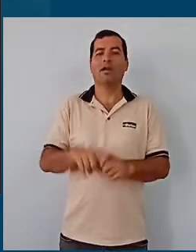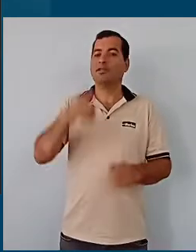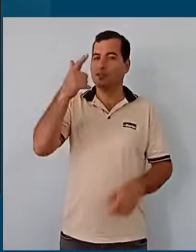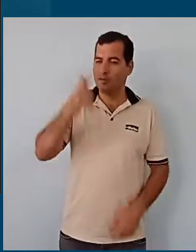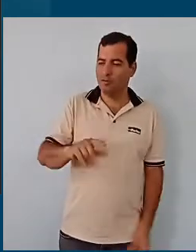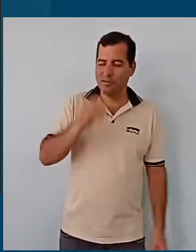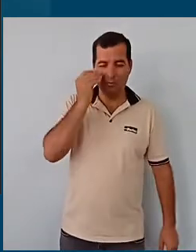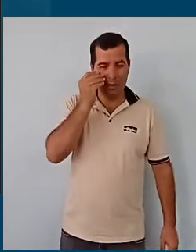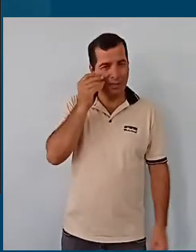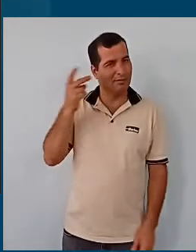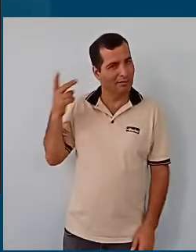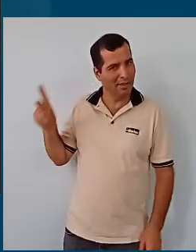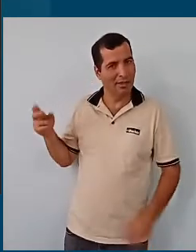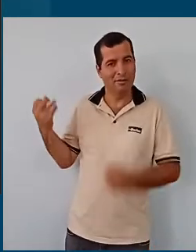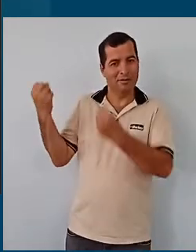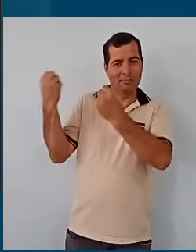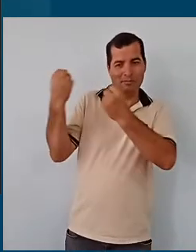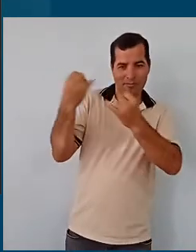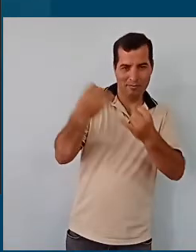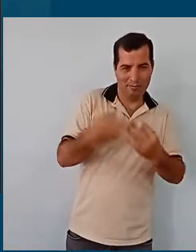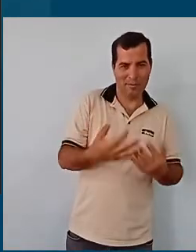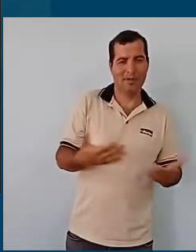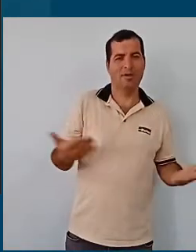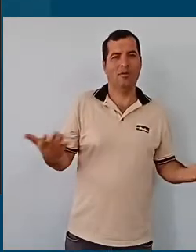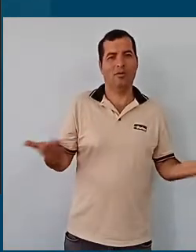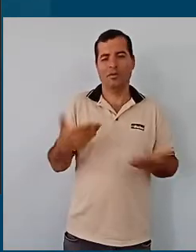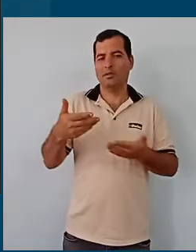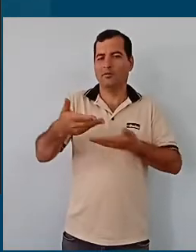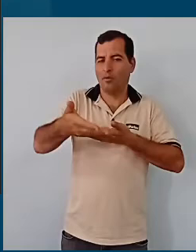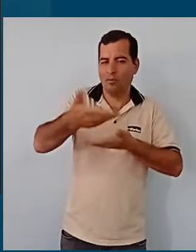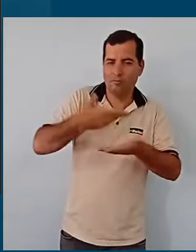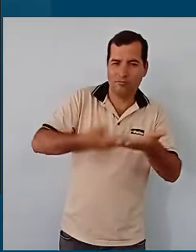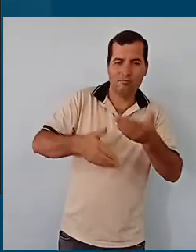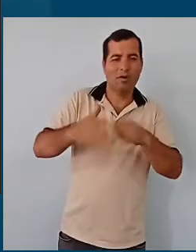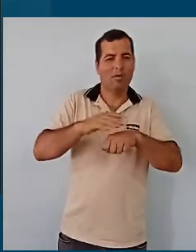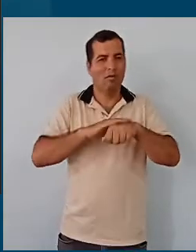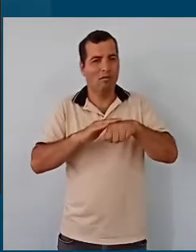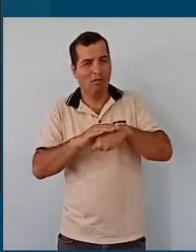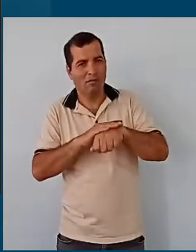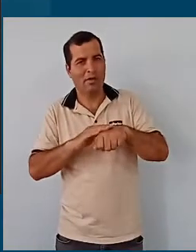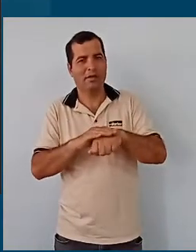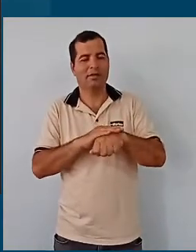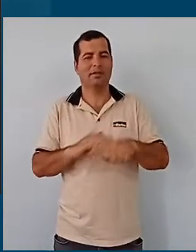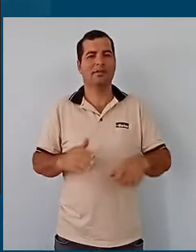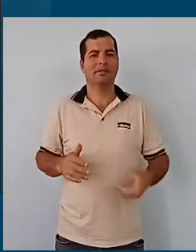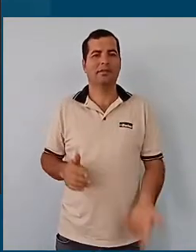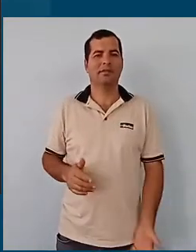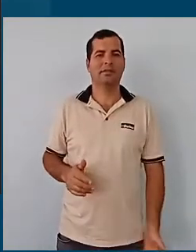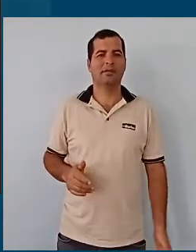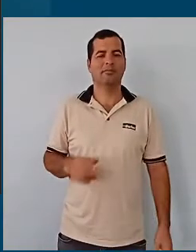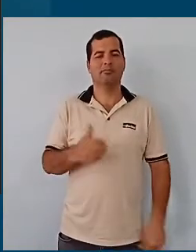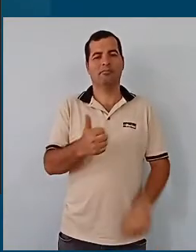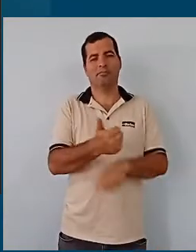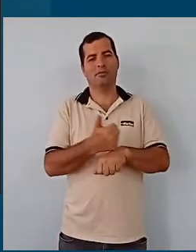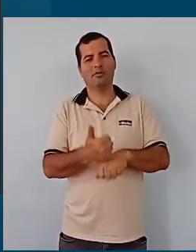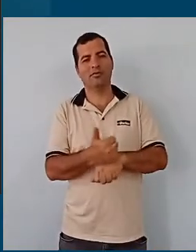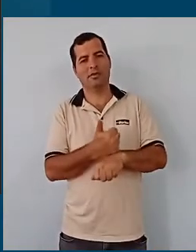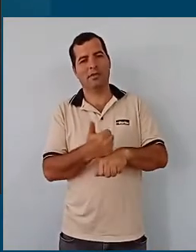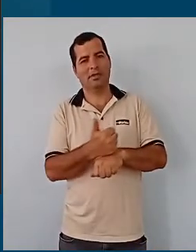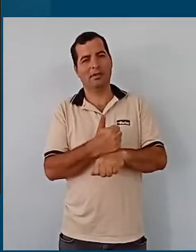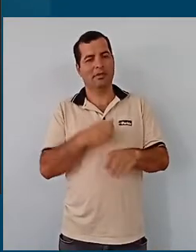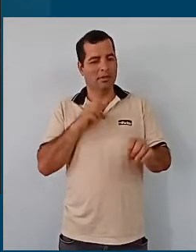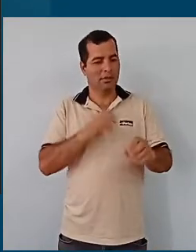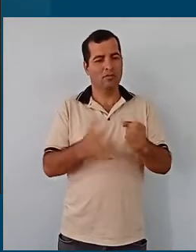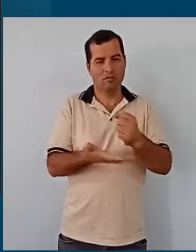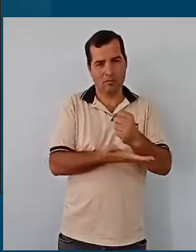sua experiência nesse diálogo hoje, nessa reflexão comum com as profissionais e os profissionais do